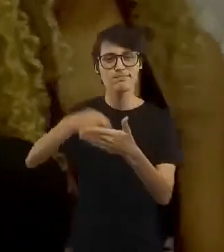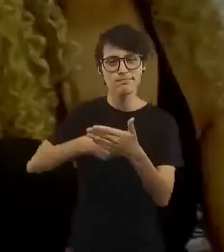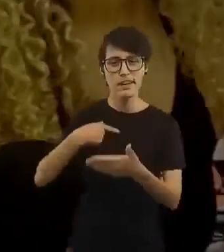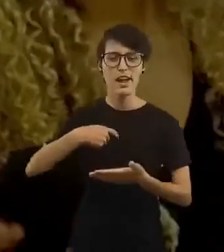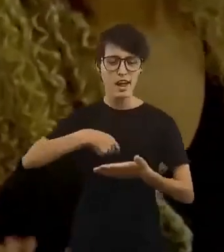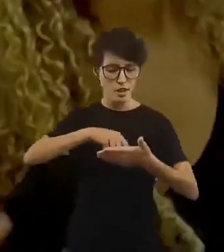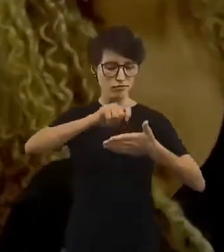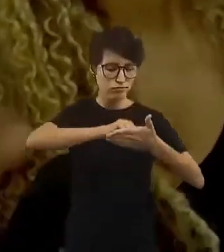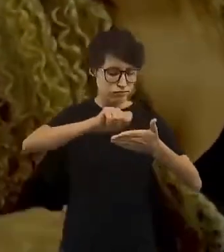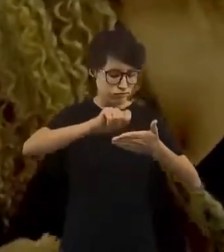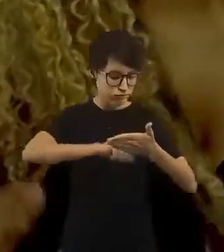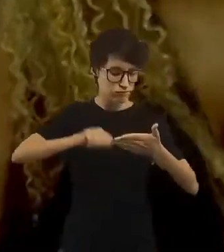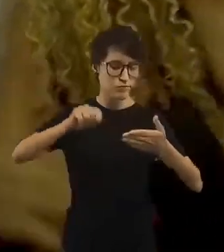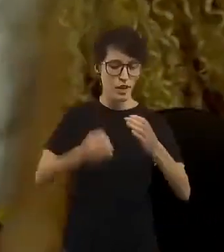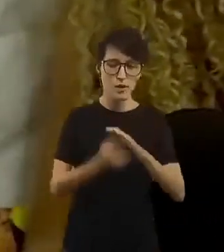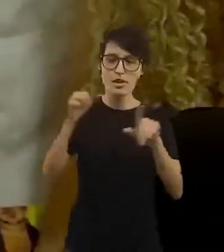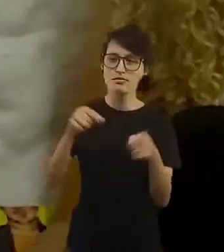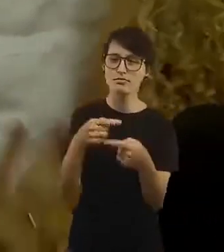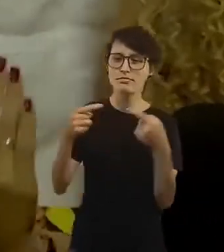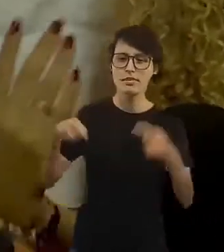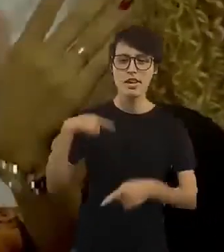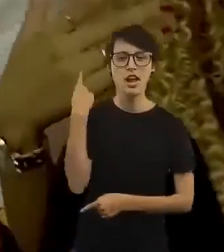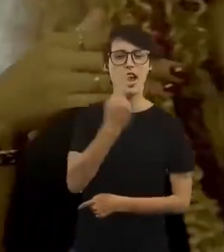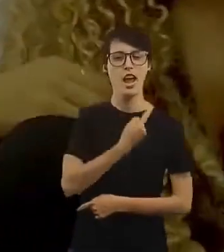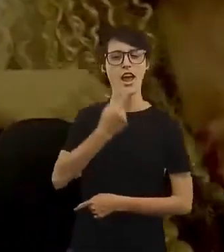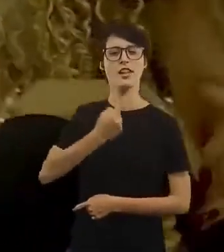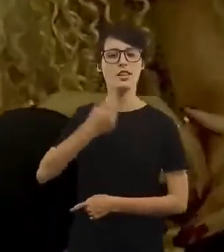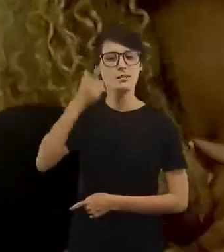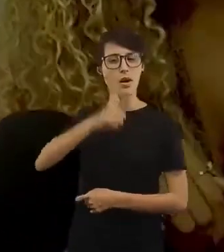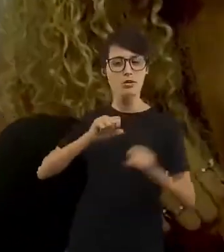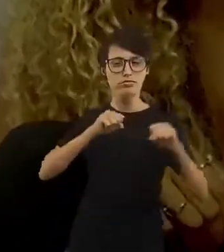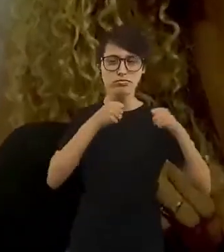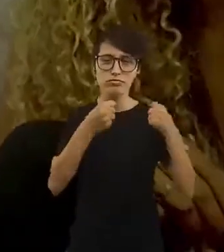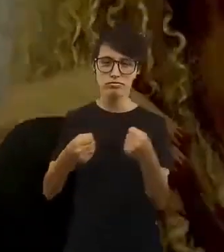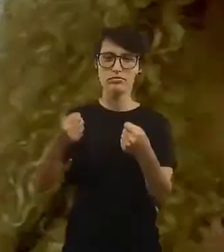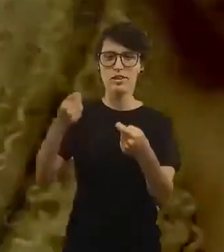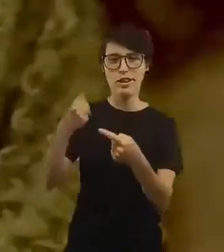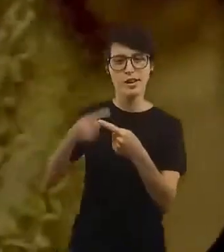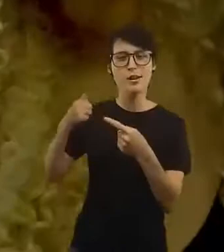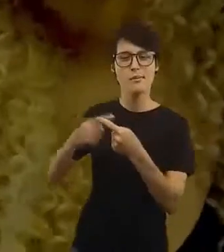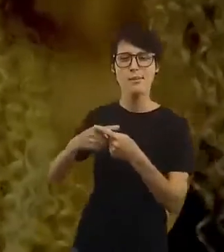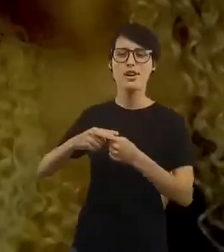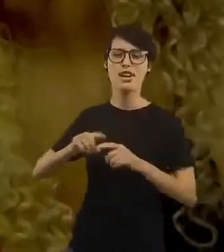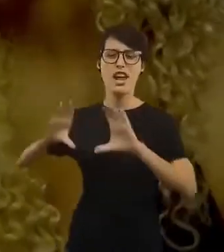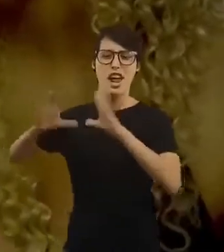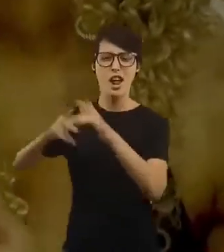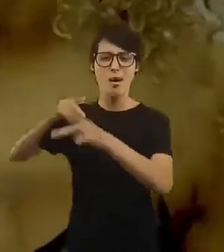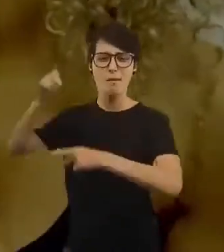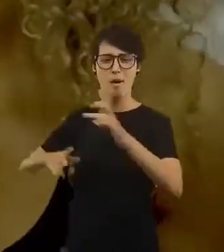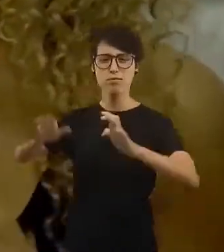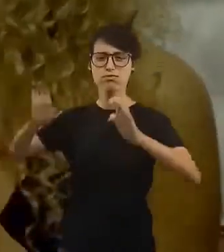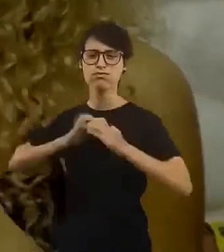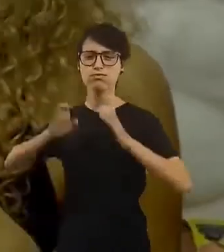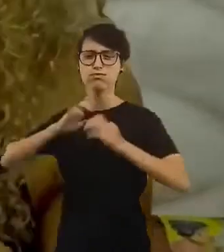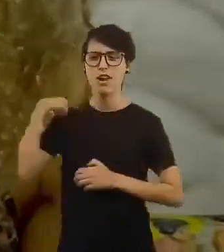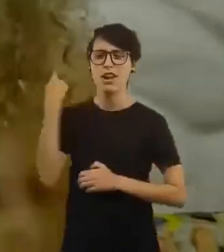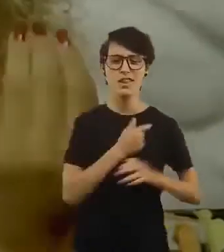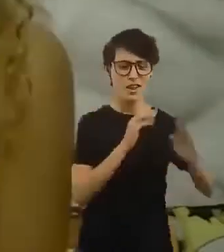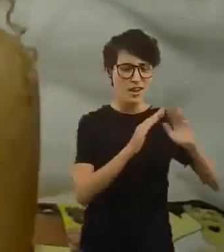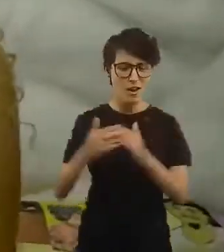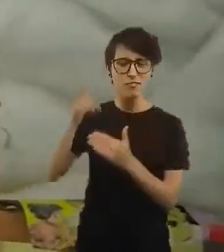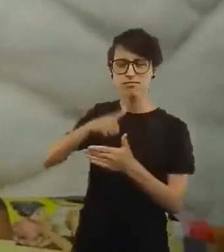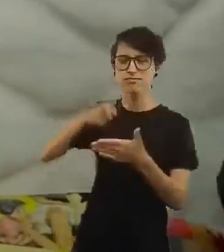mão. Essas são as nossas armas. Porque a casa grande surta quando a senzala vai à